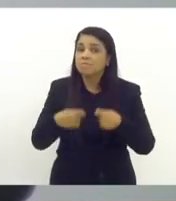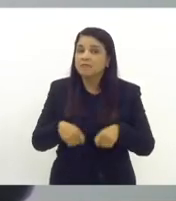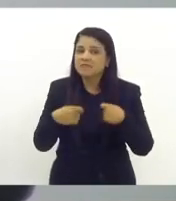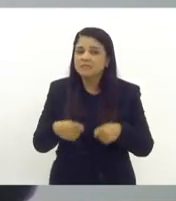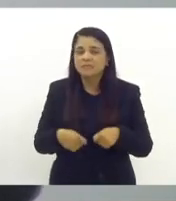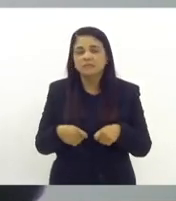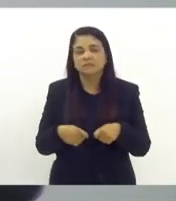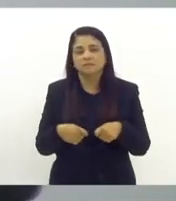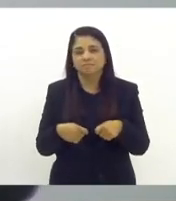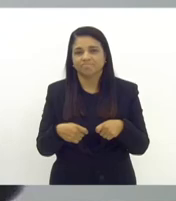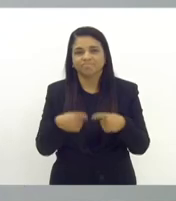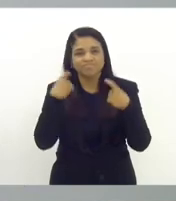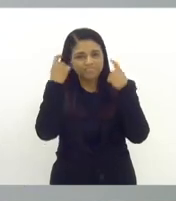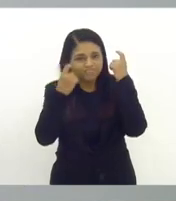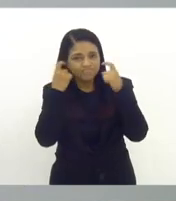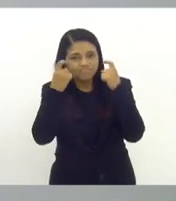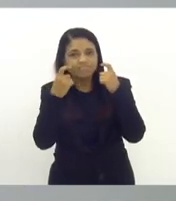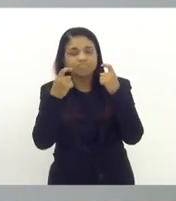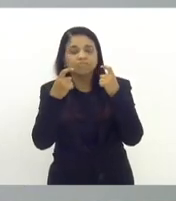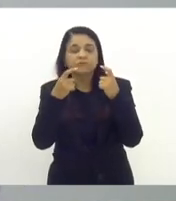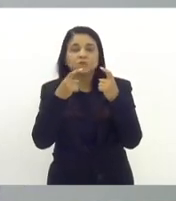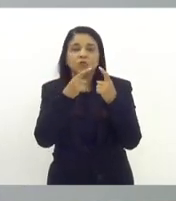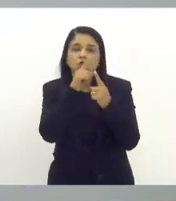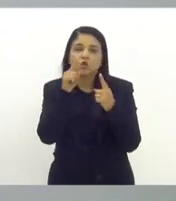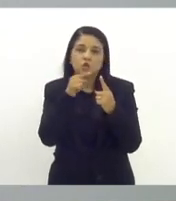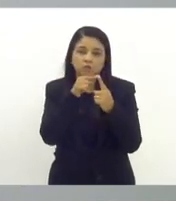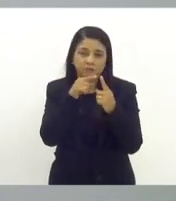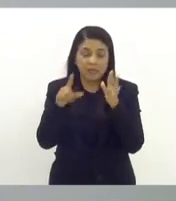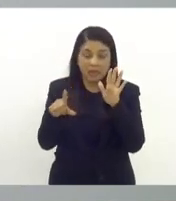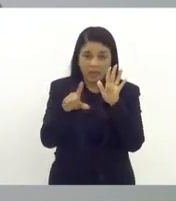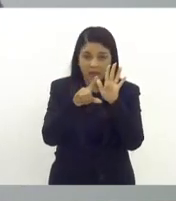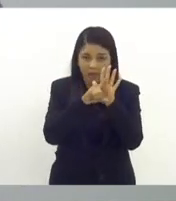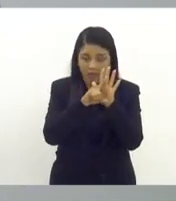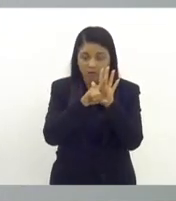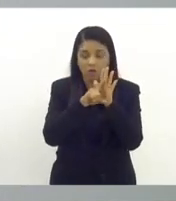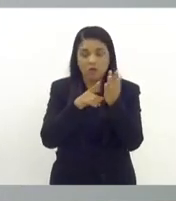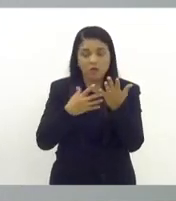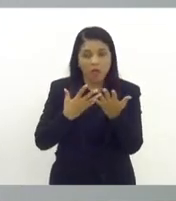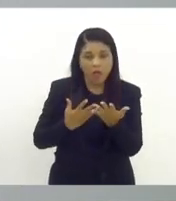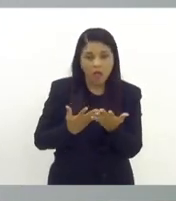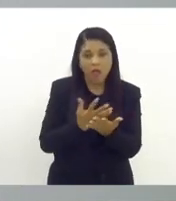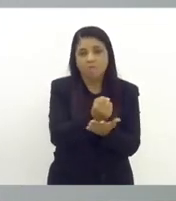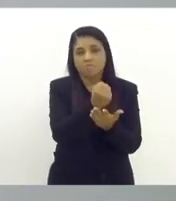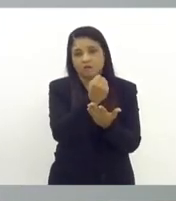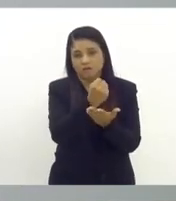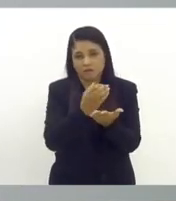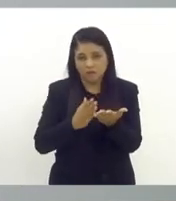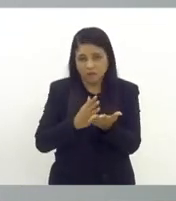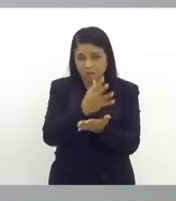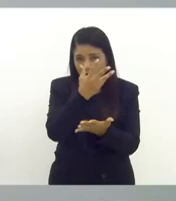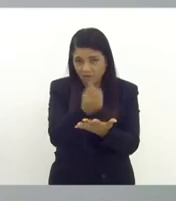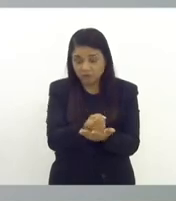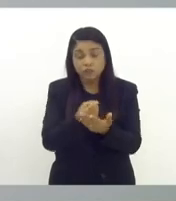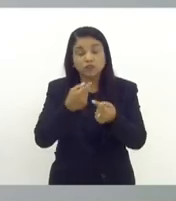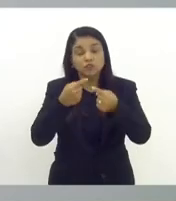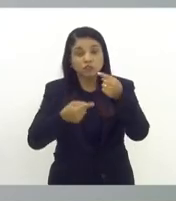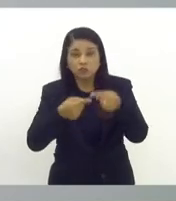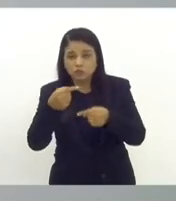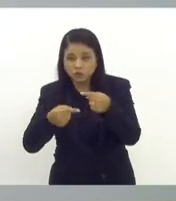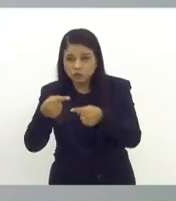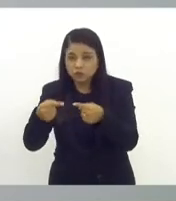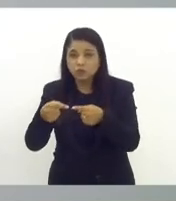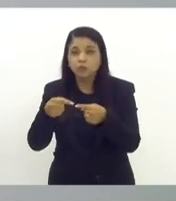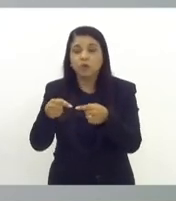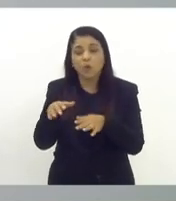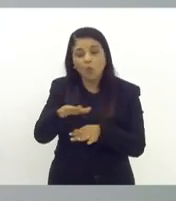o ideal que de repente nessa nessa legislação que está sendo aprovada que seja essas coisas sejam discutidas nessa casa que